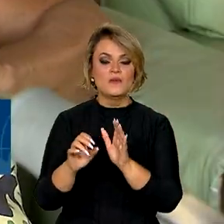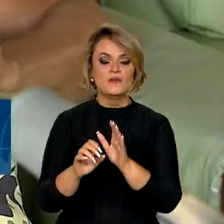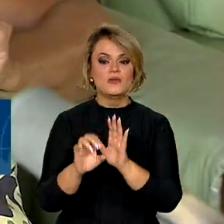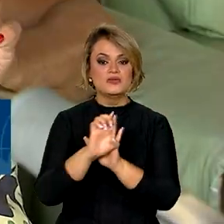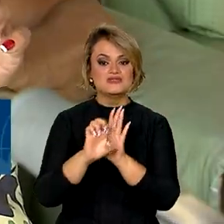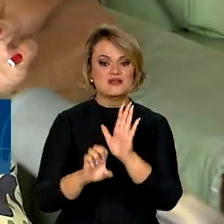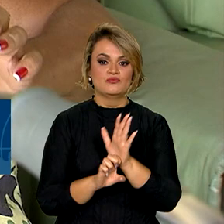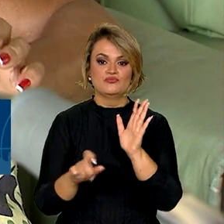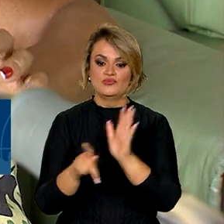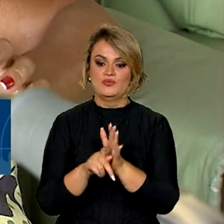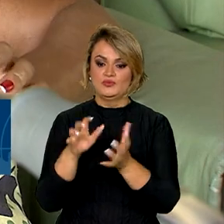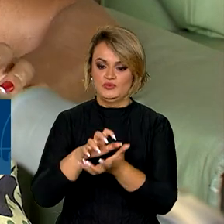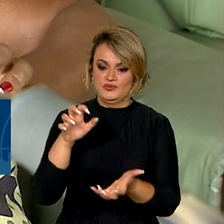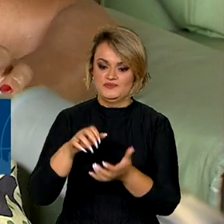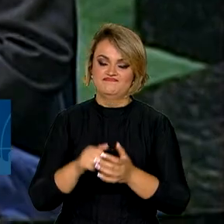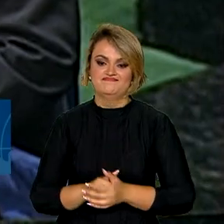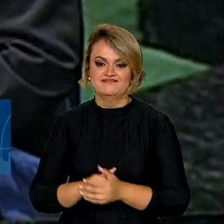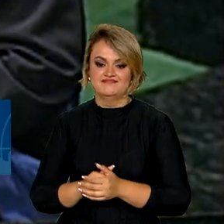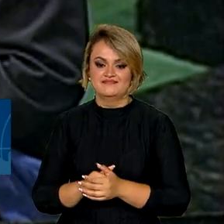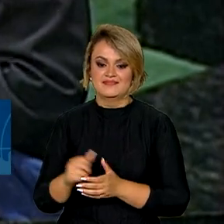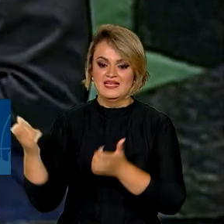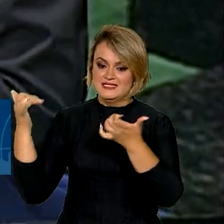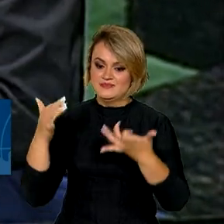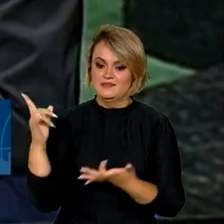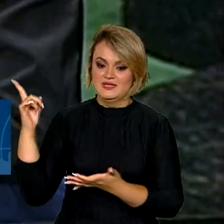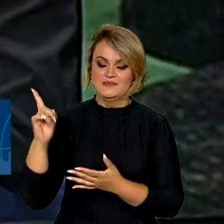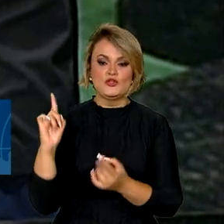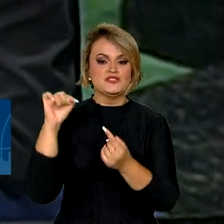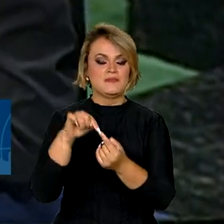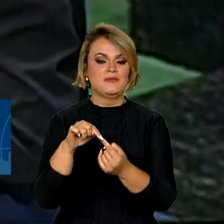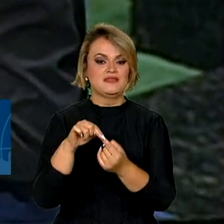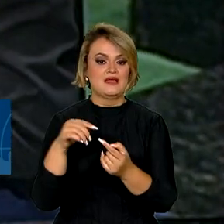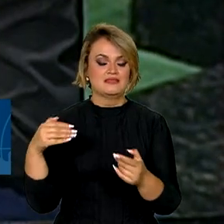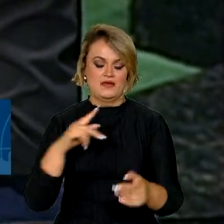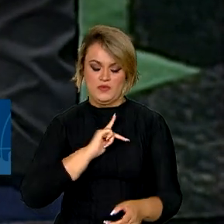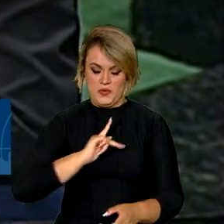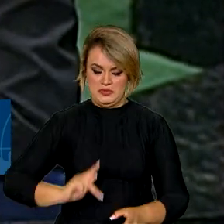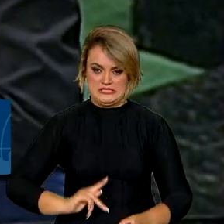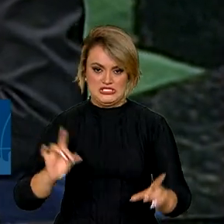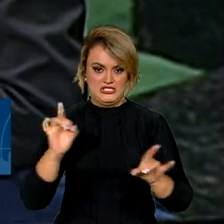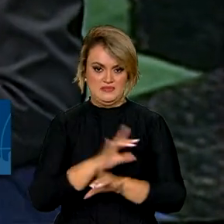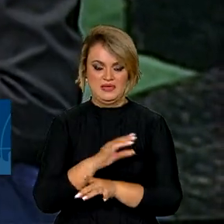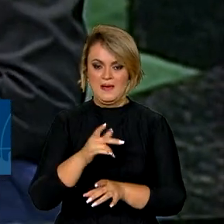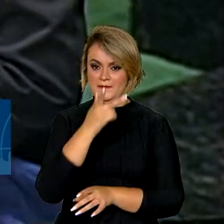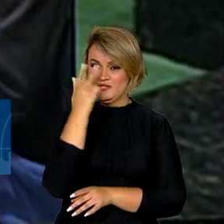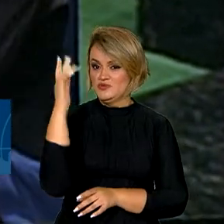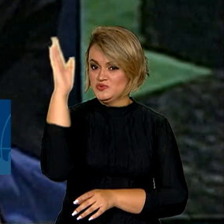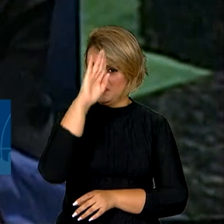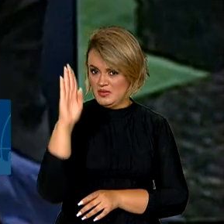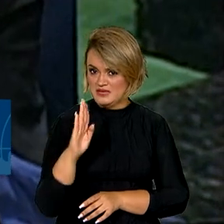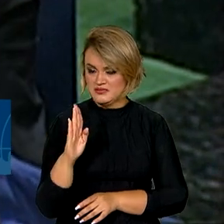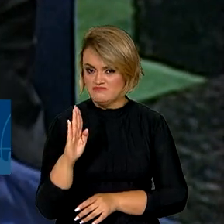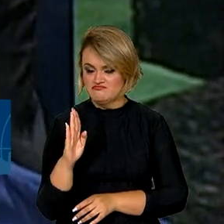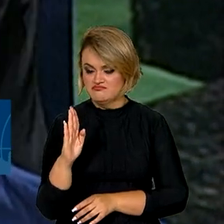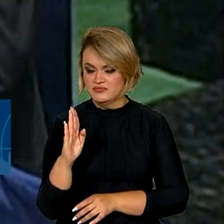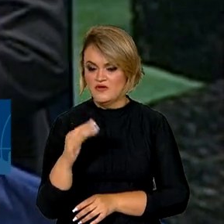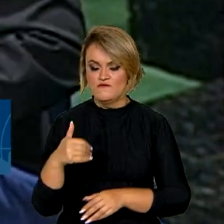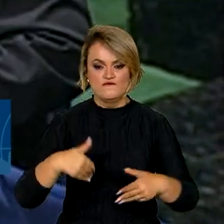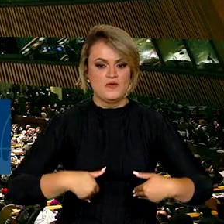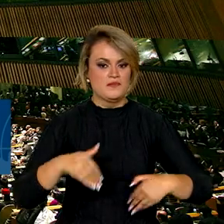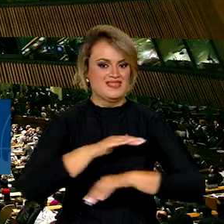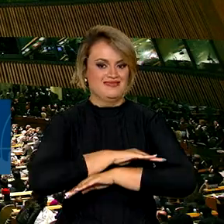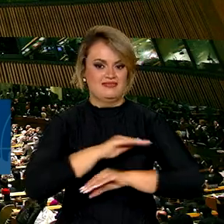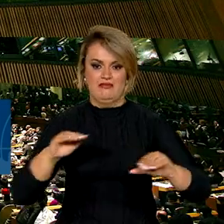Estatuto do Idoso. Nossa meta é que até o final do meu governo, nenhum brasileiro ou brasileira passe